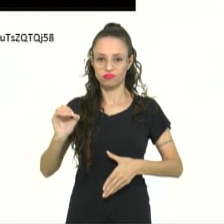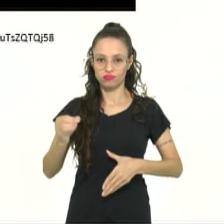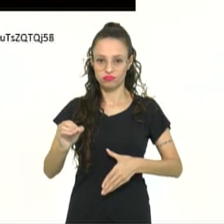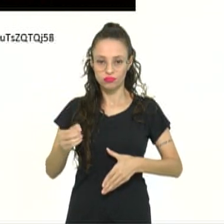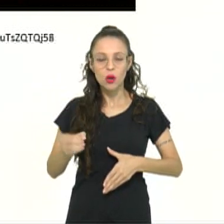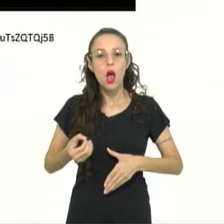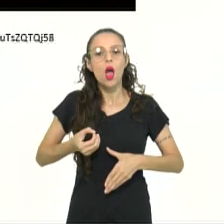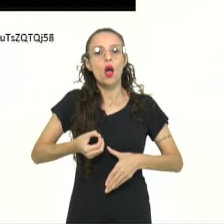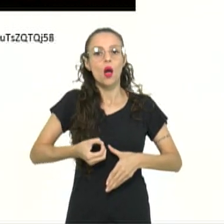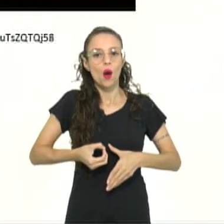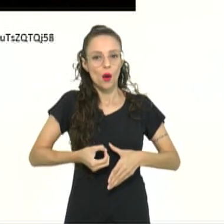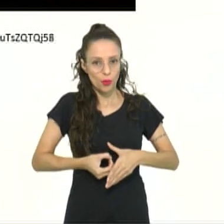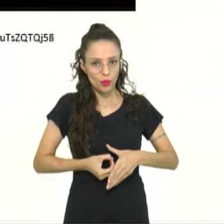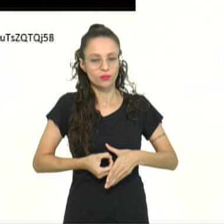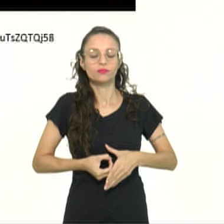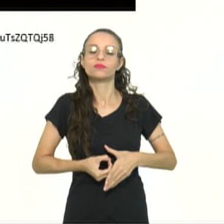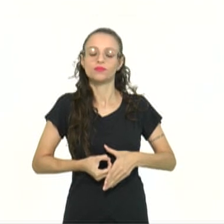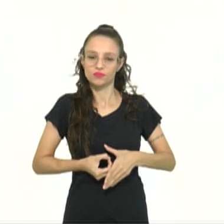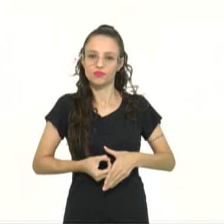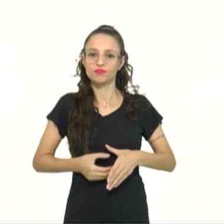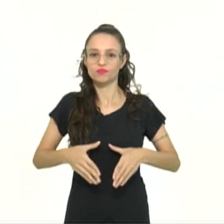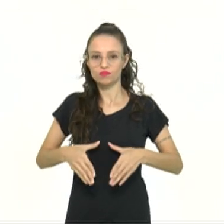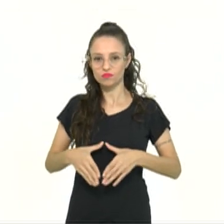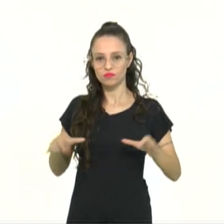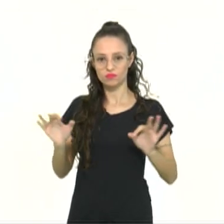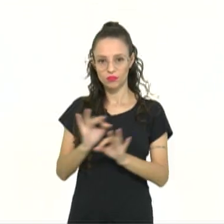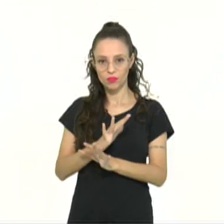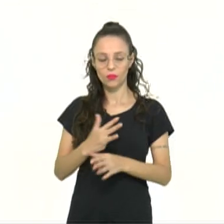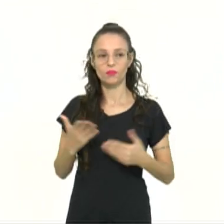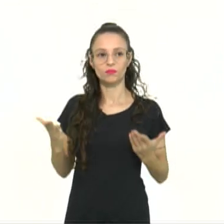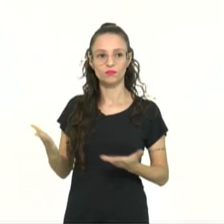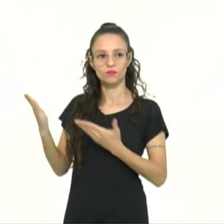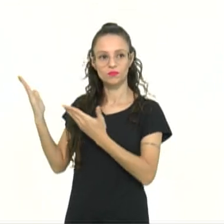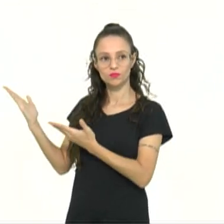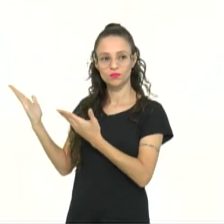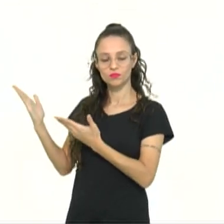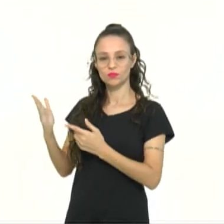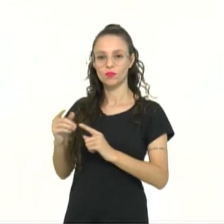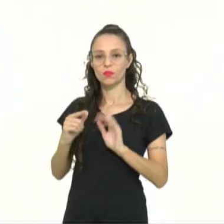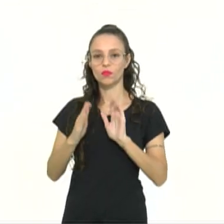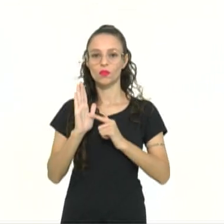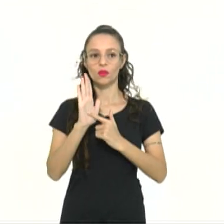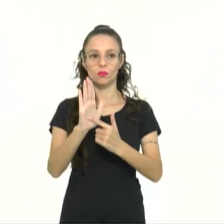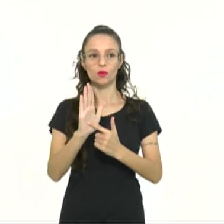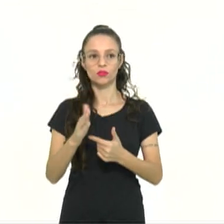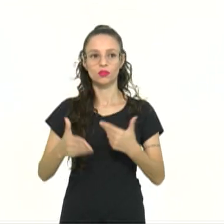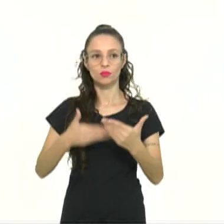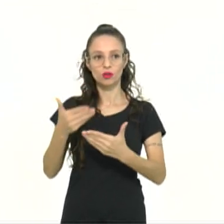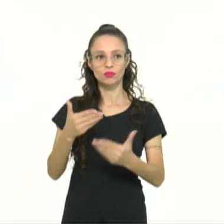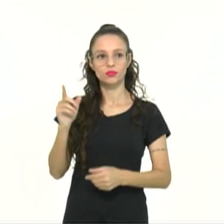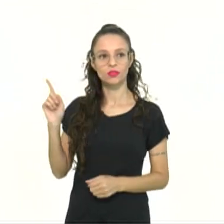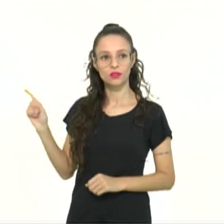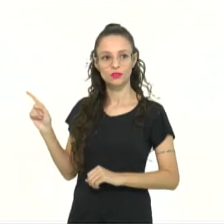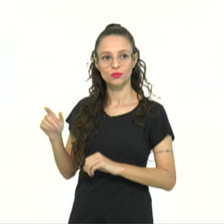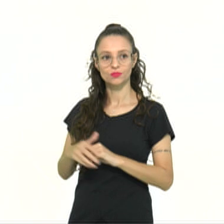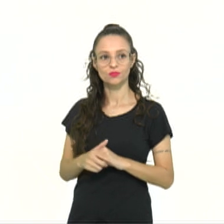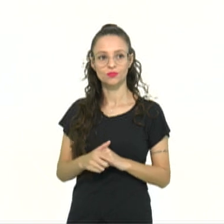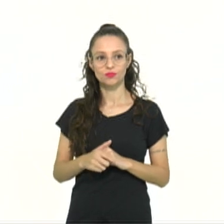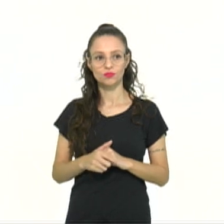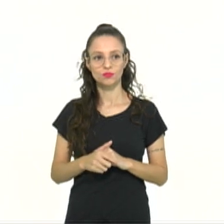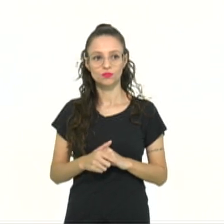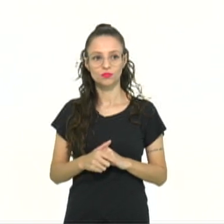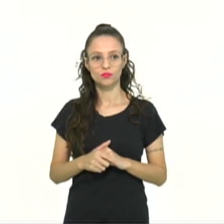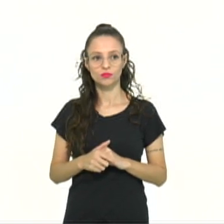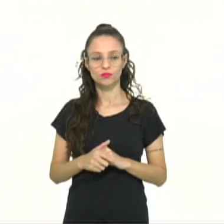a anidação e se implantar no útero. E aqui já mostrando o processo de anidação para vocês, onde ele começa